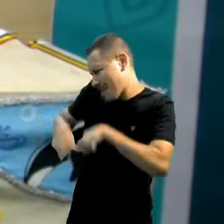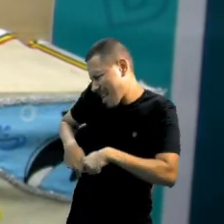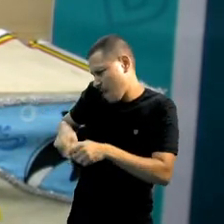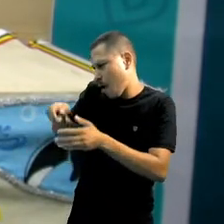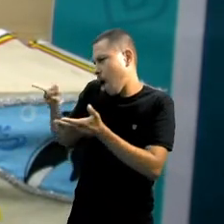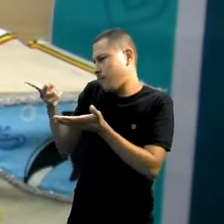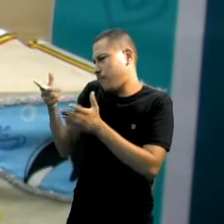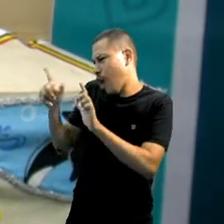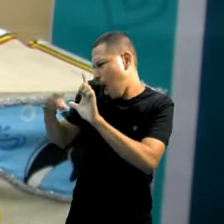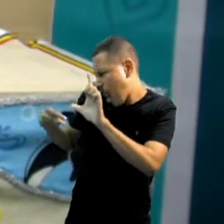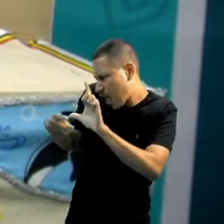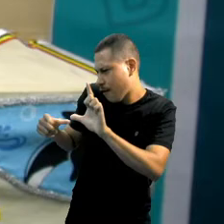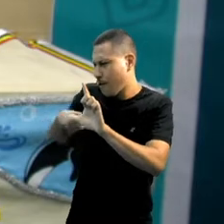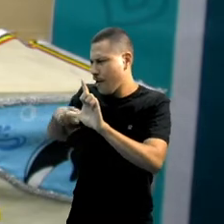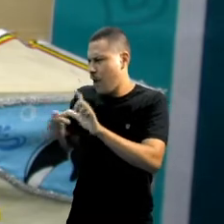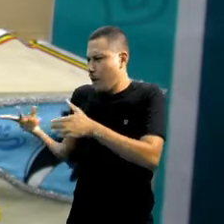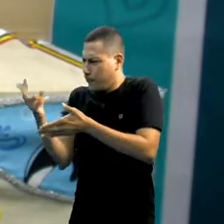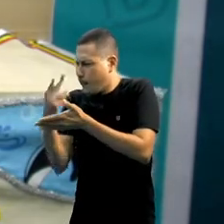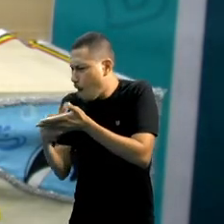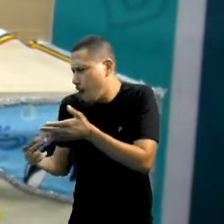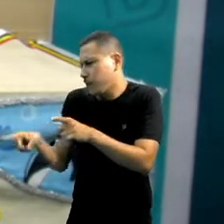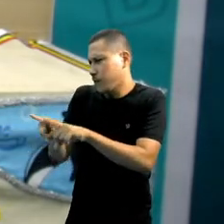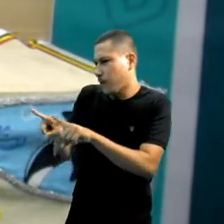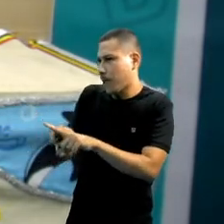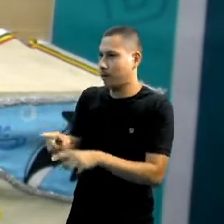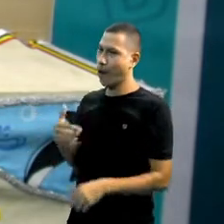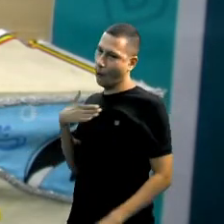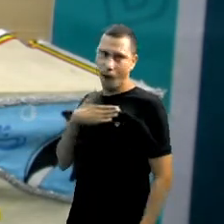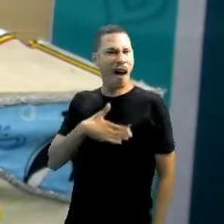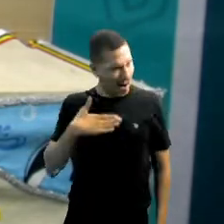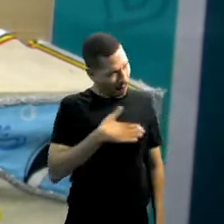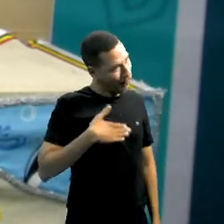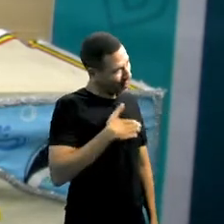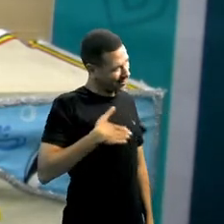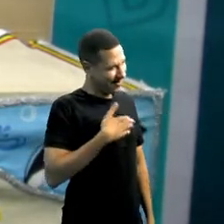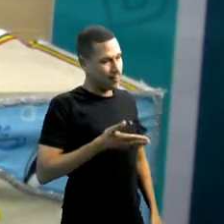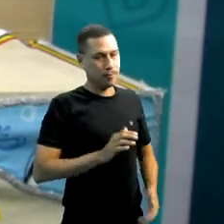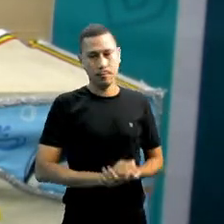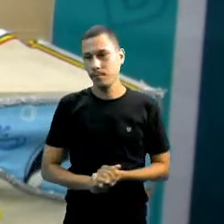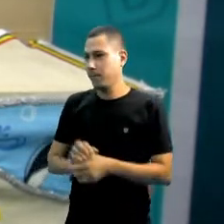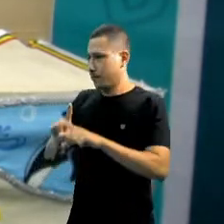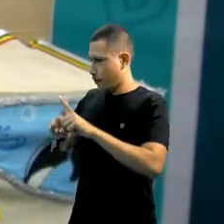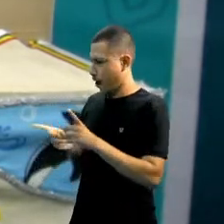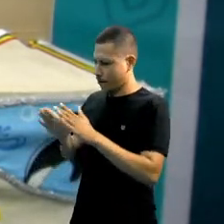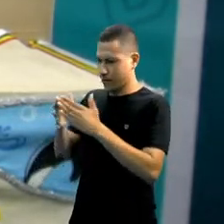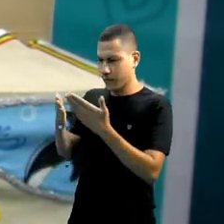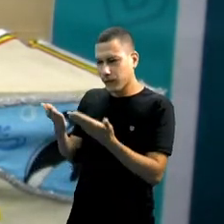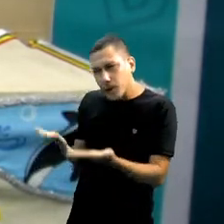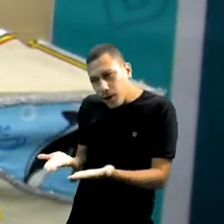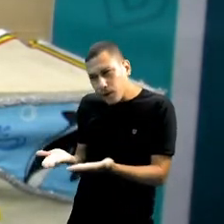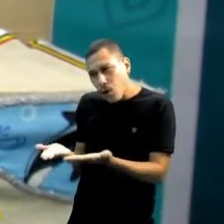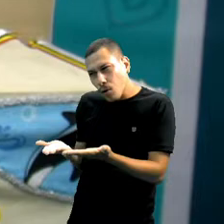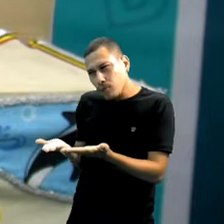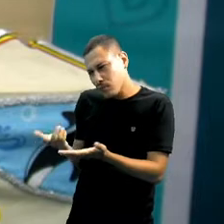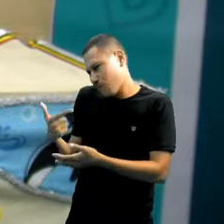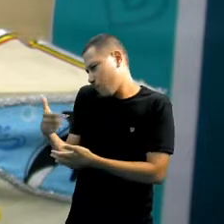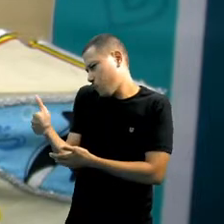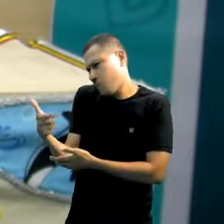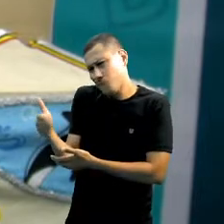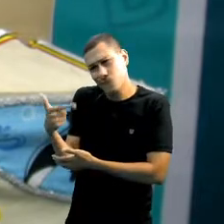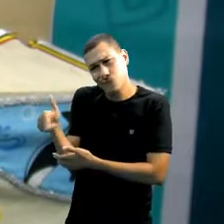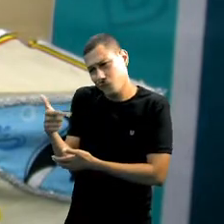letras, têm que ter imagens, não é isso? Eu gosto. Pois é. Mas esse aqui, ó, não